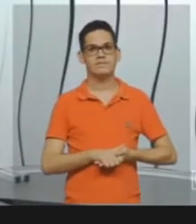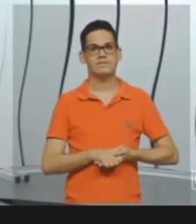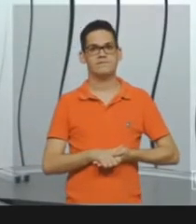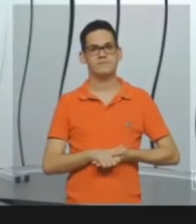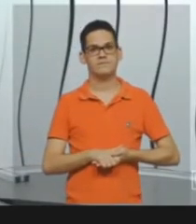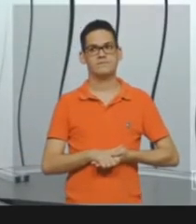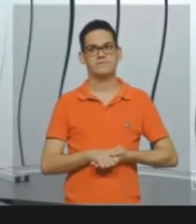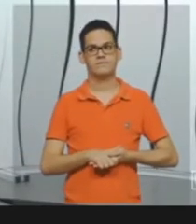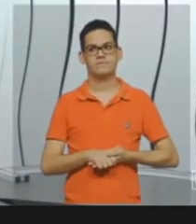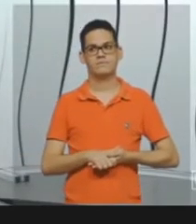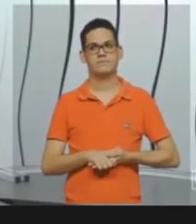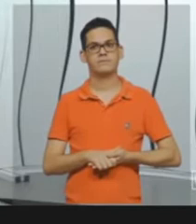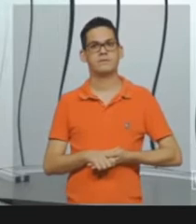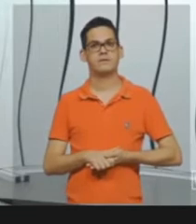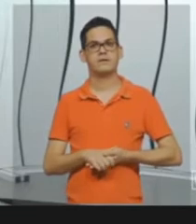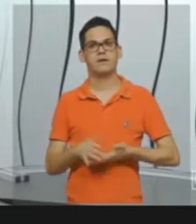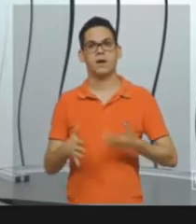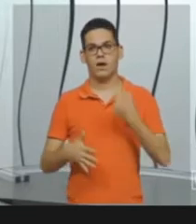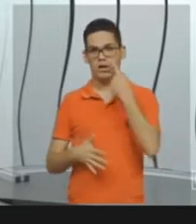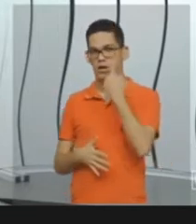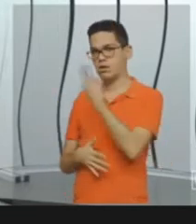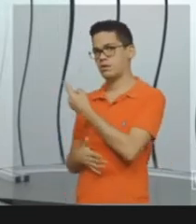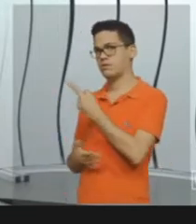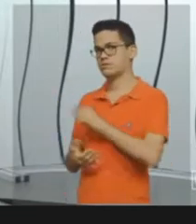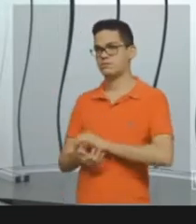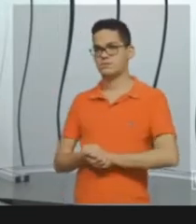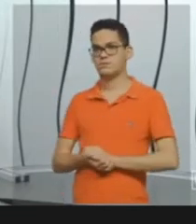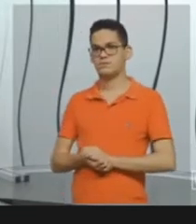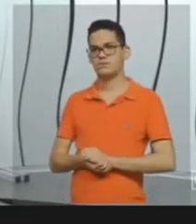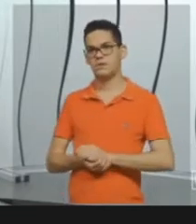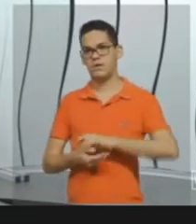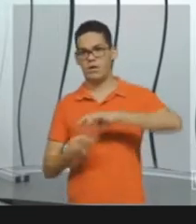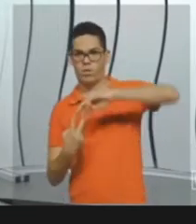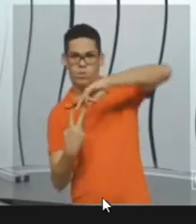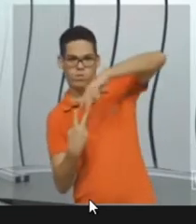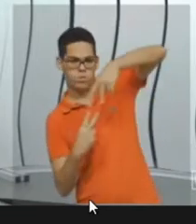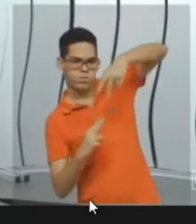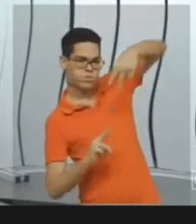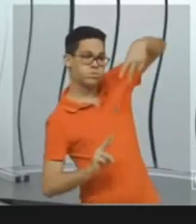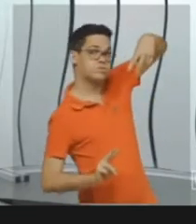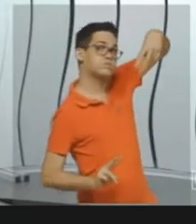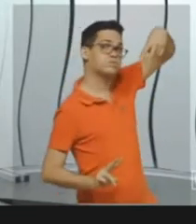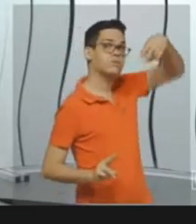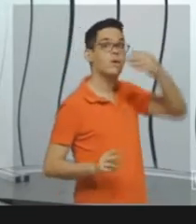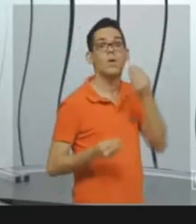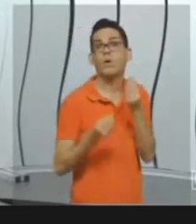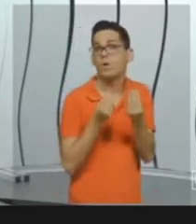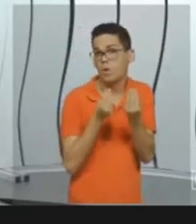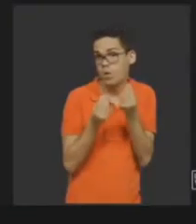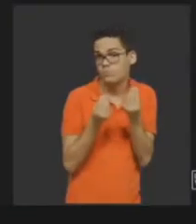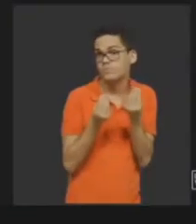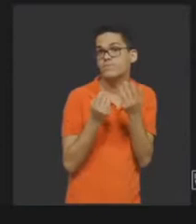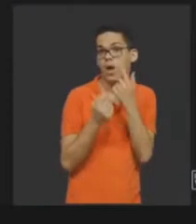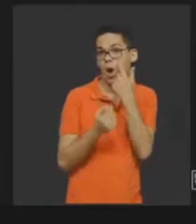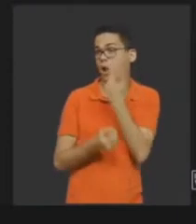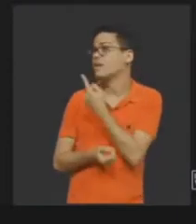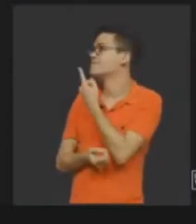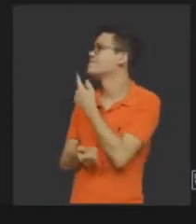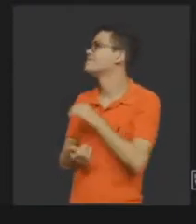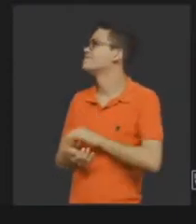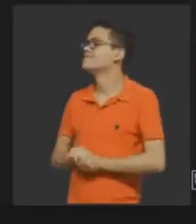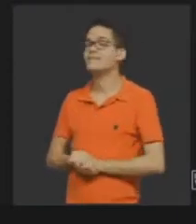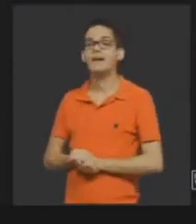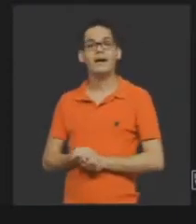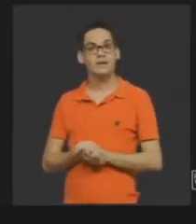aqui numa figura esquemática, mostrando o que é essa hélice de DNA com as duas cadeias e a ligação